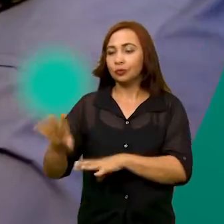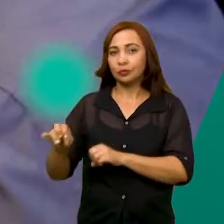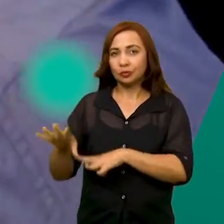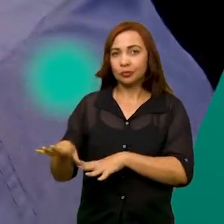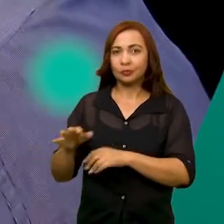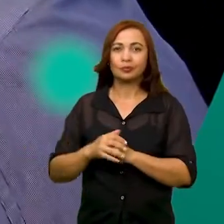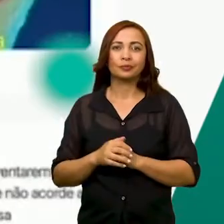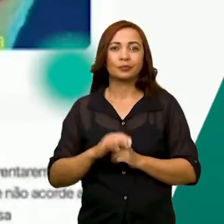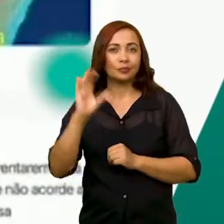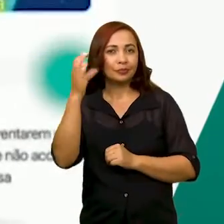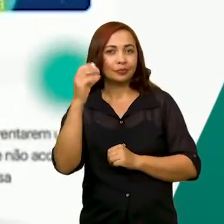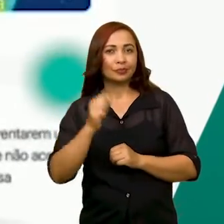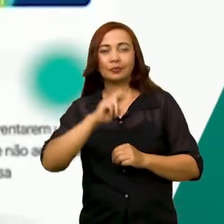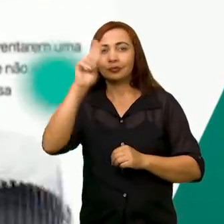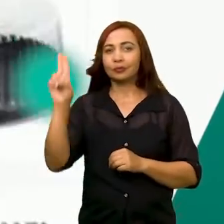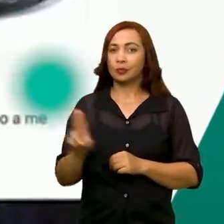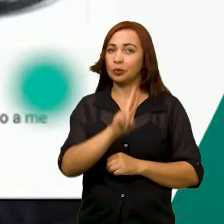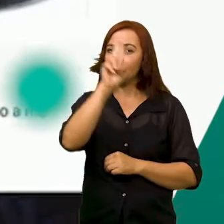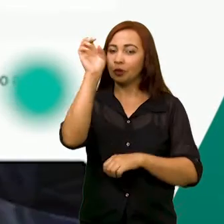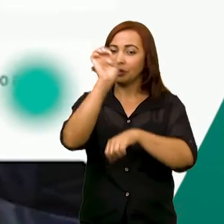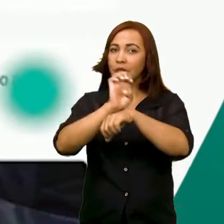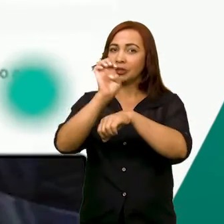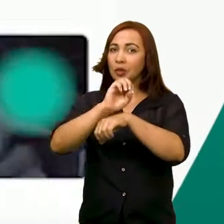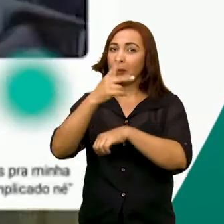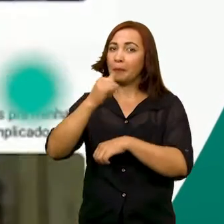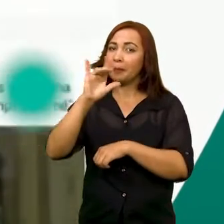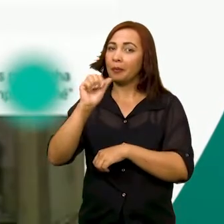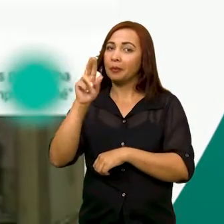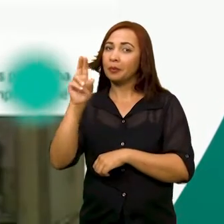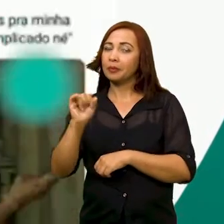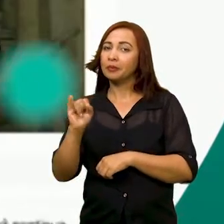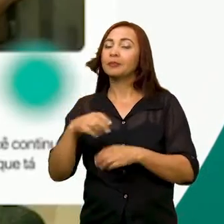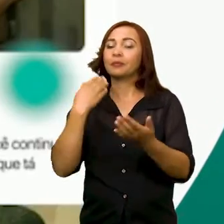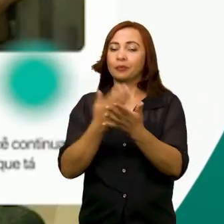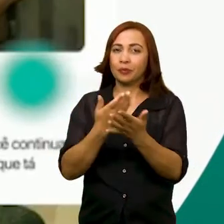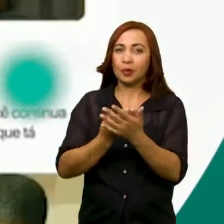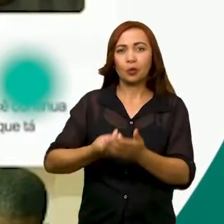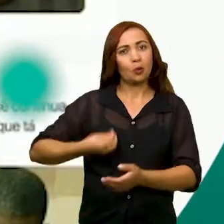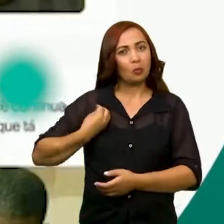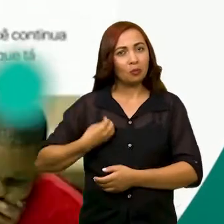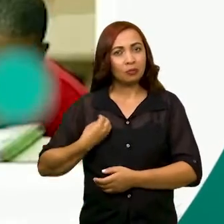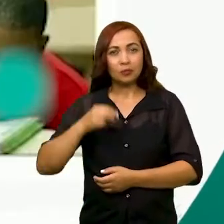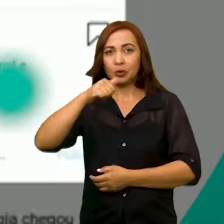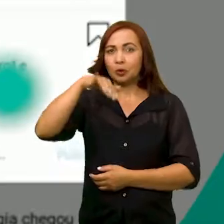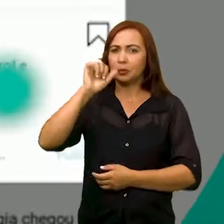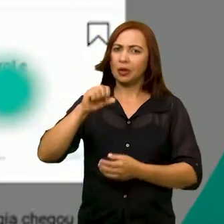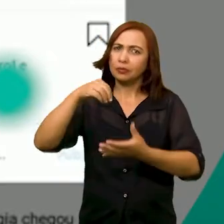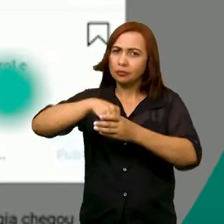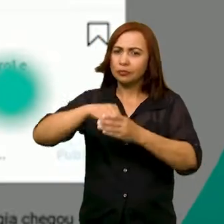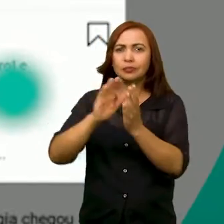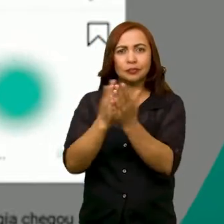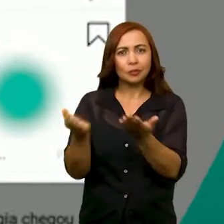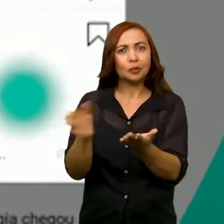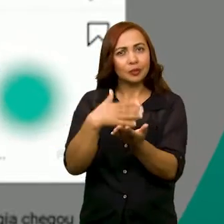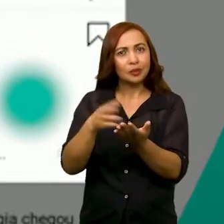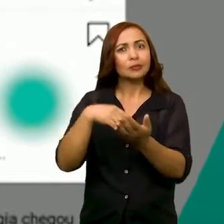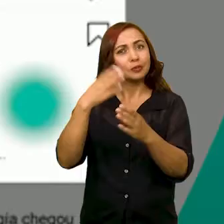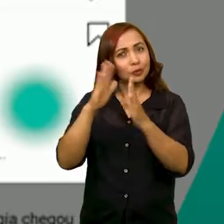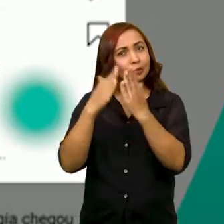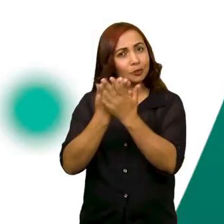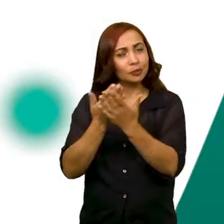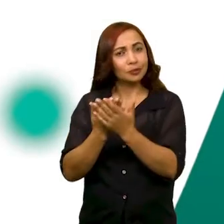educação. Cientistas da Universidade Estadual do Piauí estudam a presença dos memes nos livros